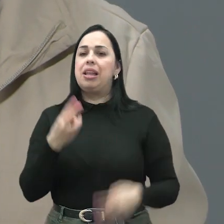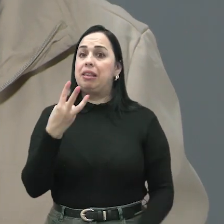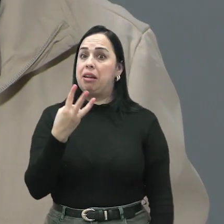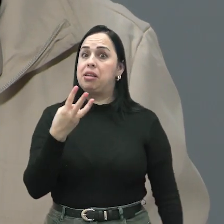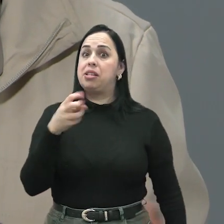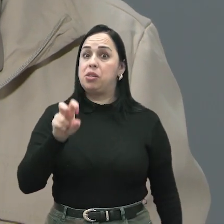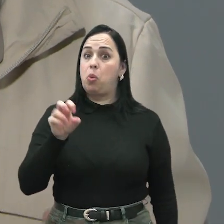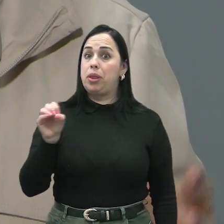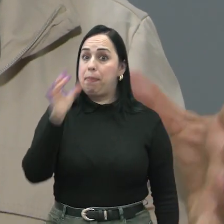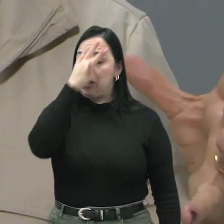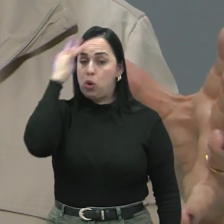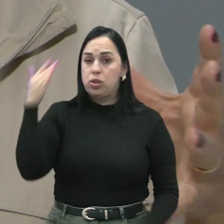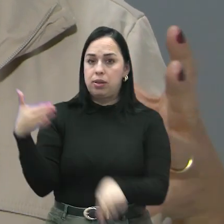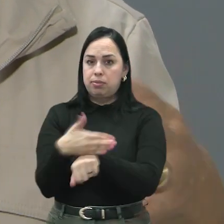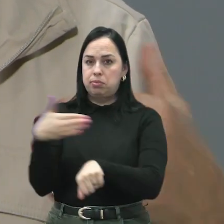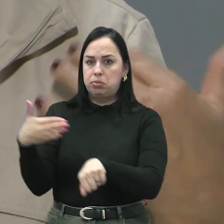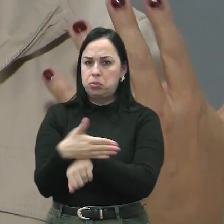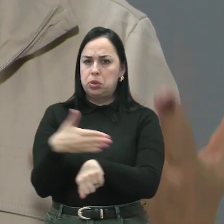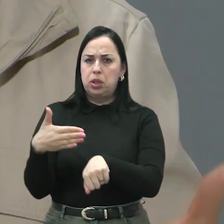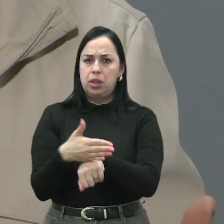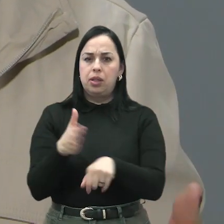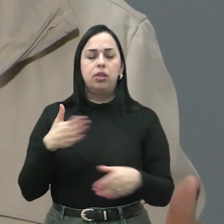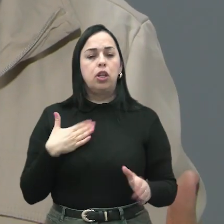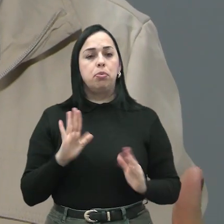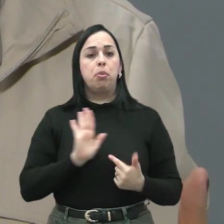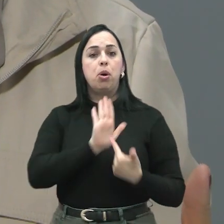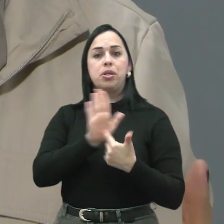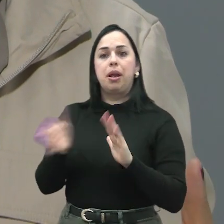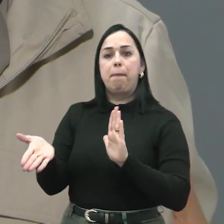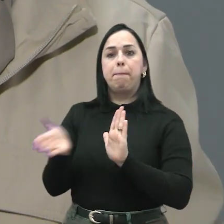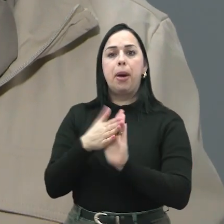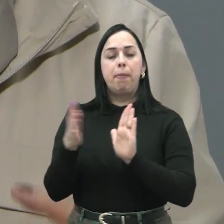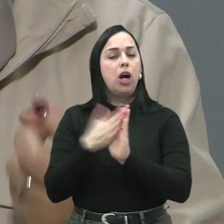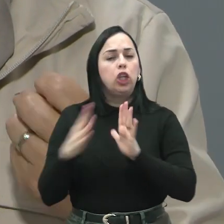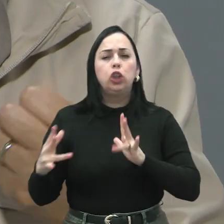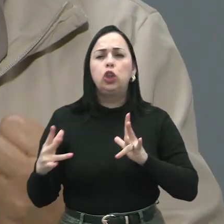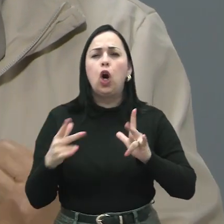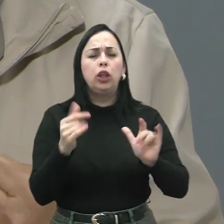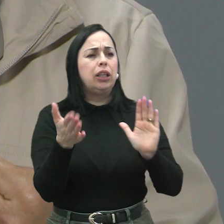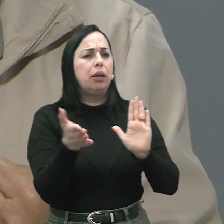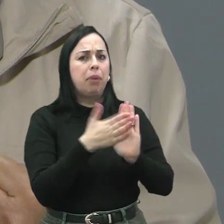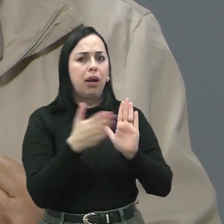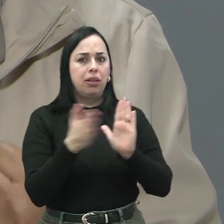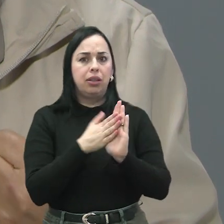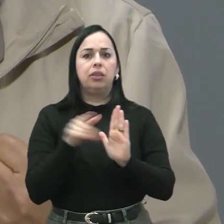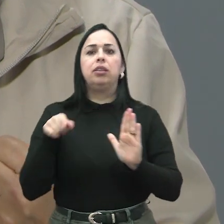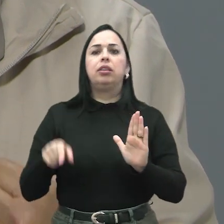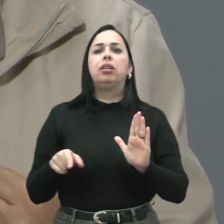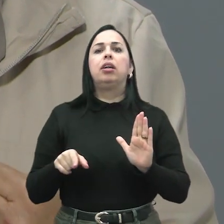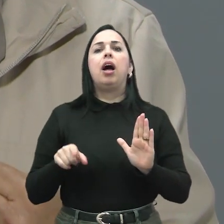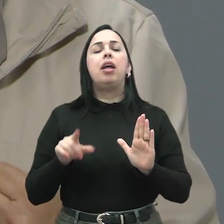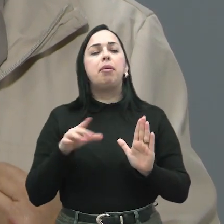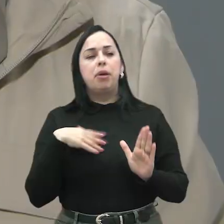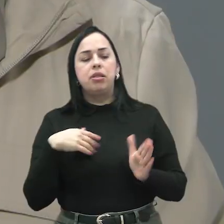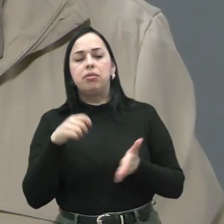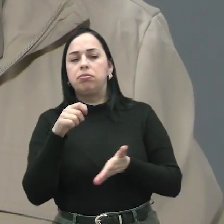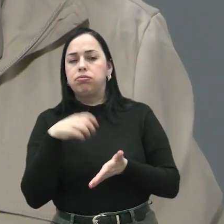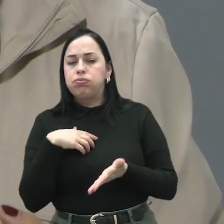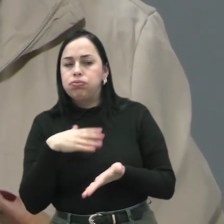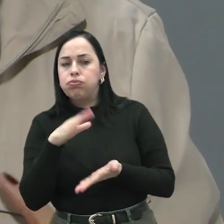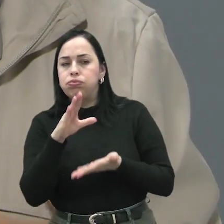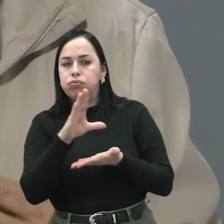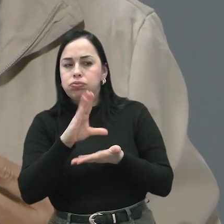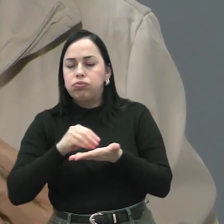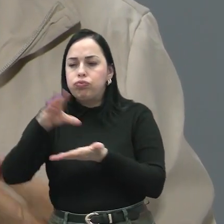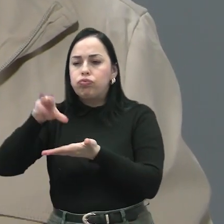350 pessoas, onde foram apresentadas as propostas. Todas essas propostas foram compiladas, então nós